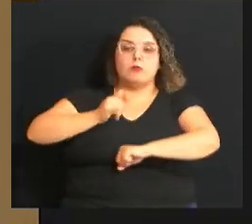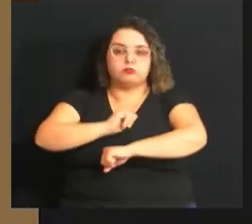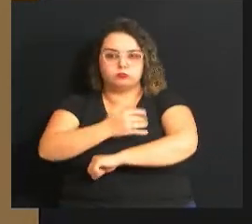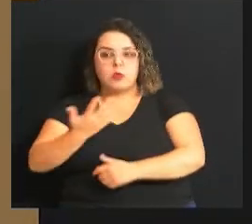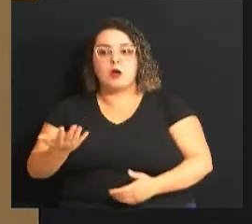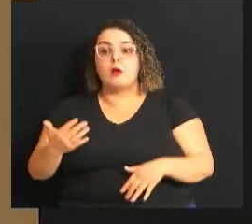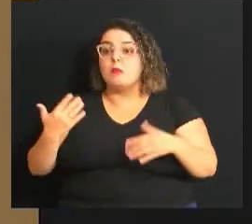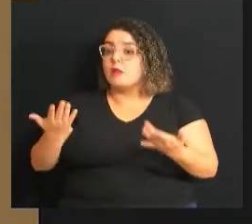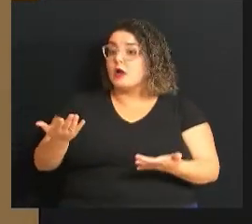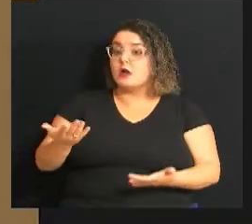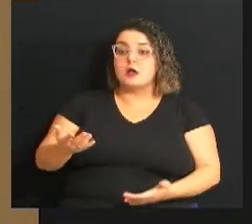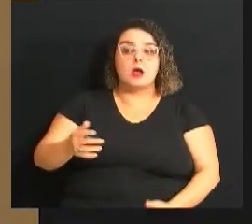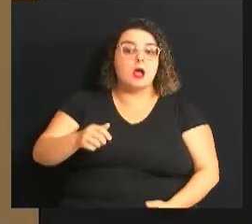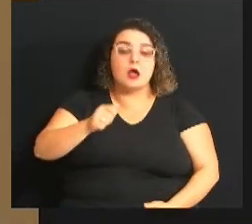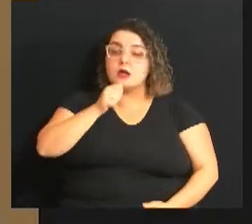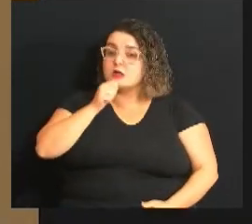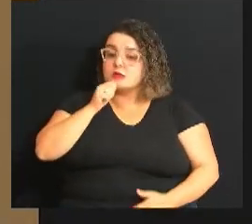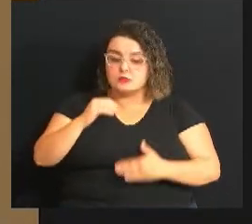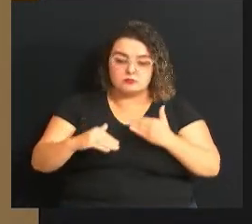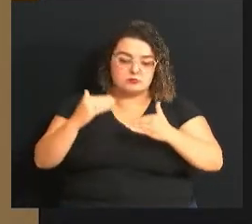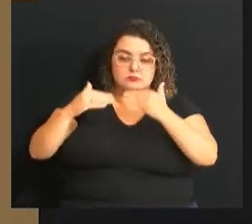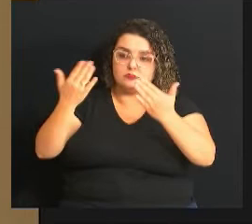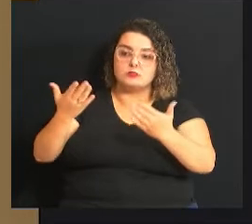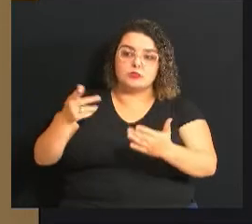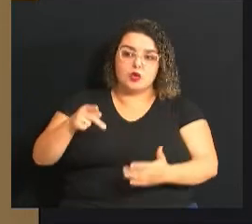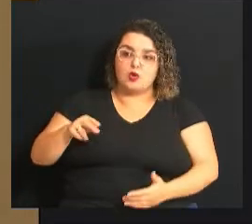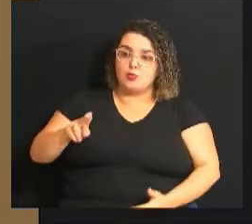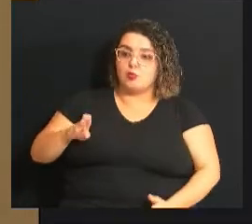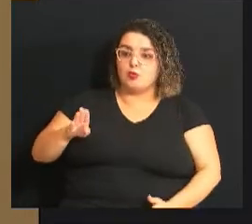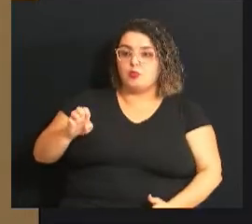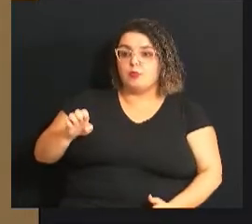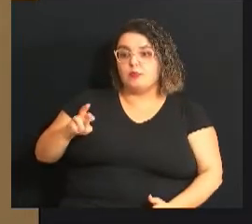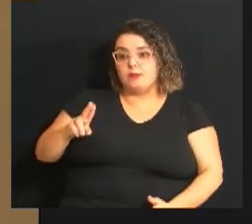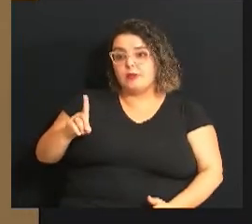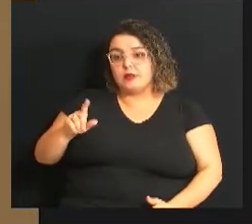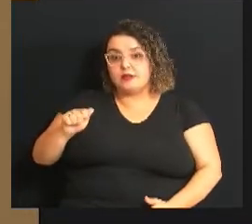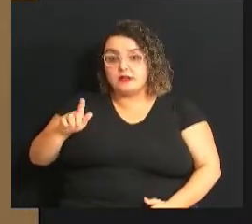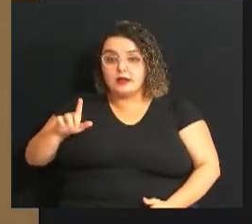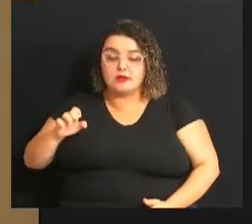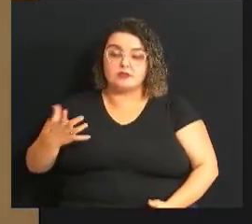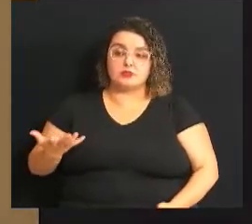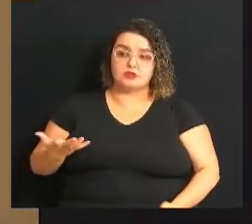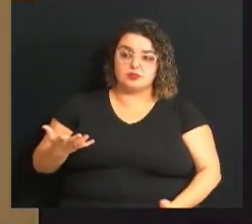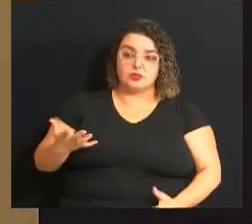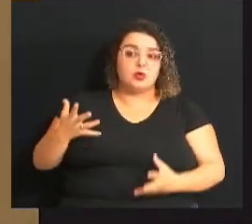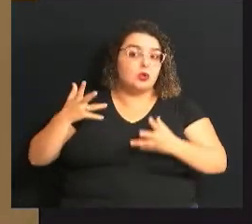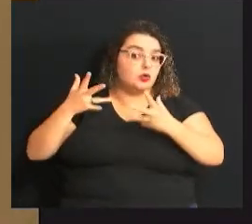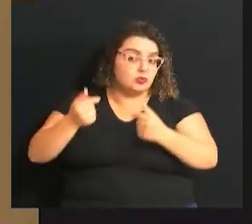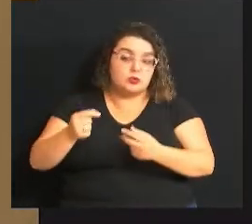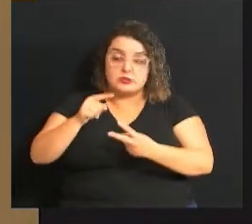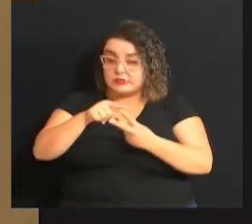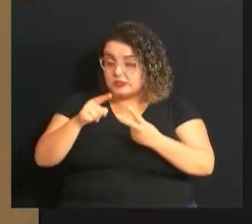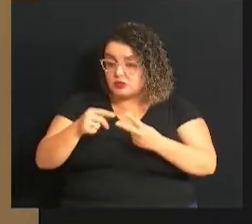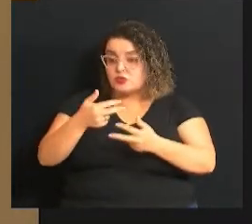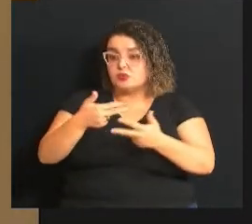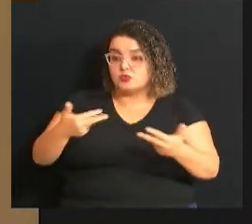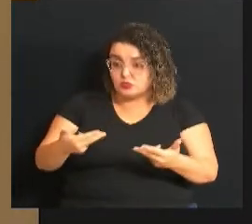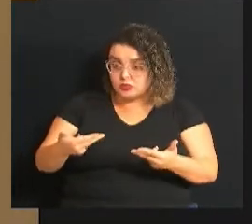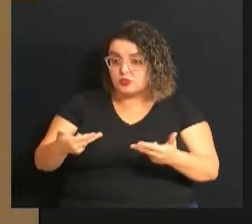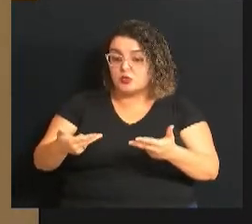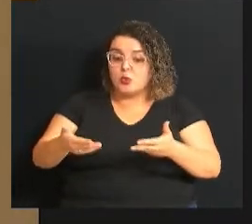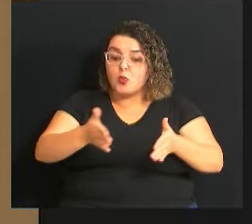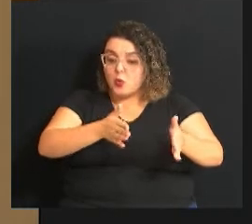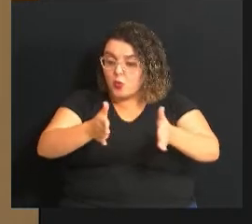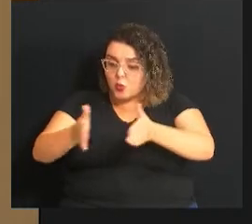ele não tem desenvolvimento de puberdade. Então, todas as duas situações, acho que o quadro